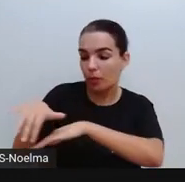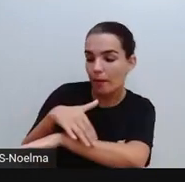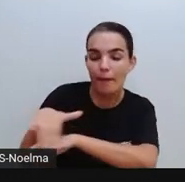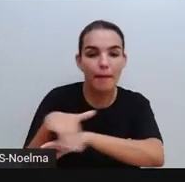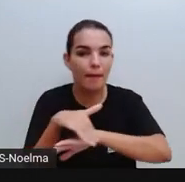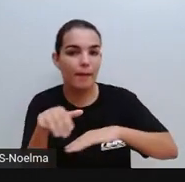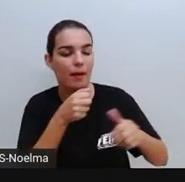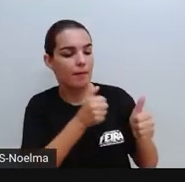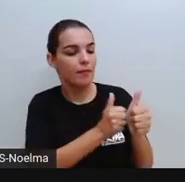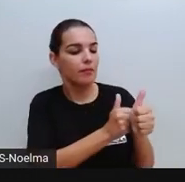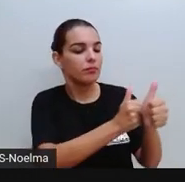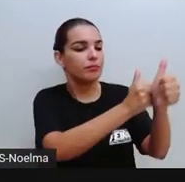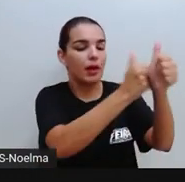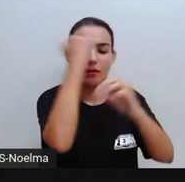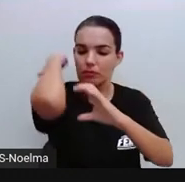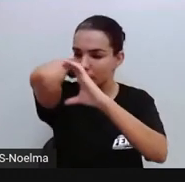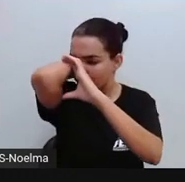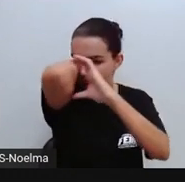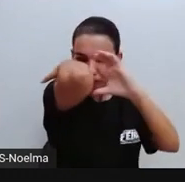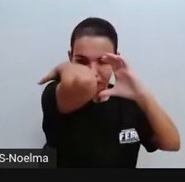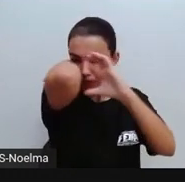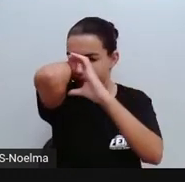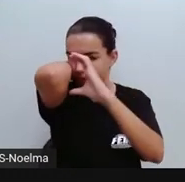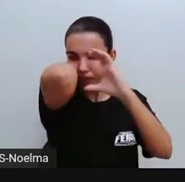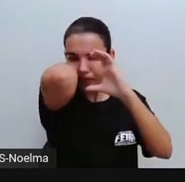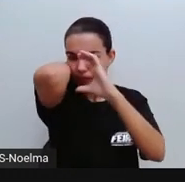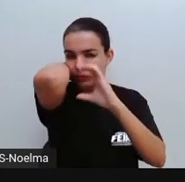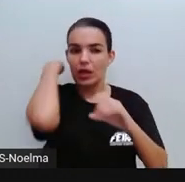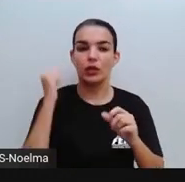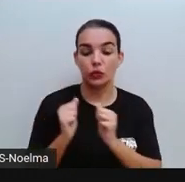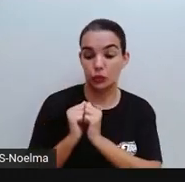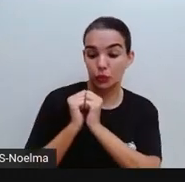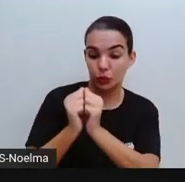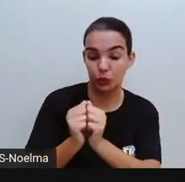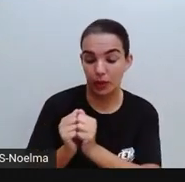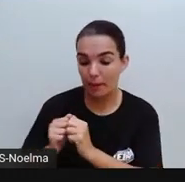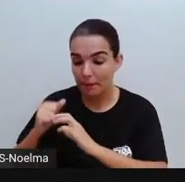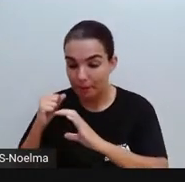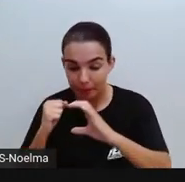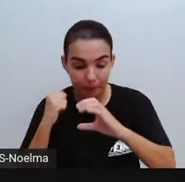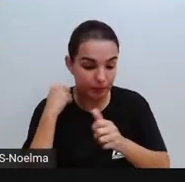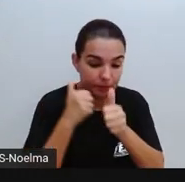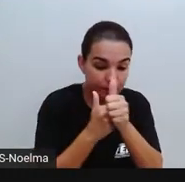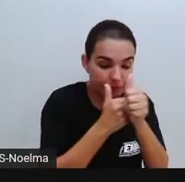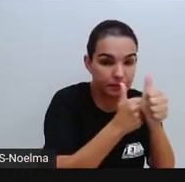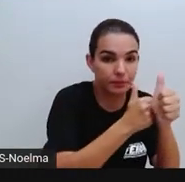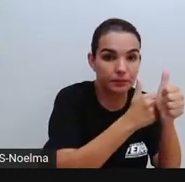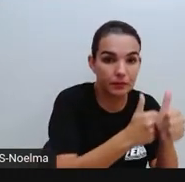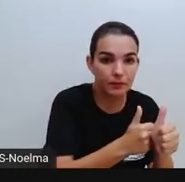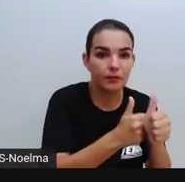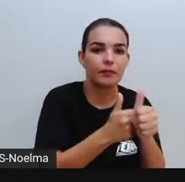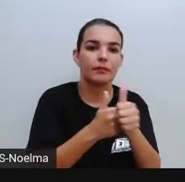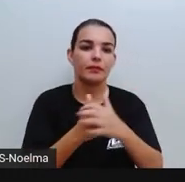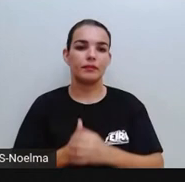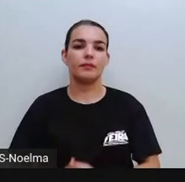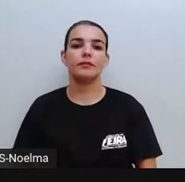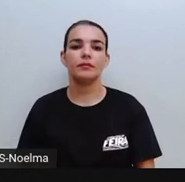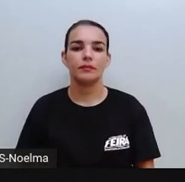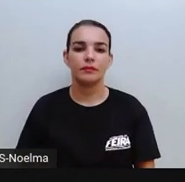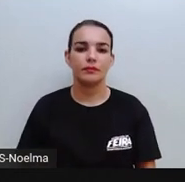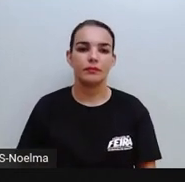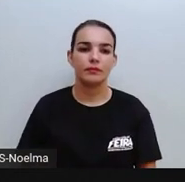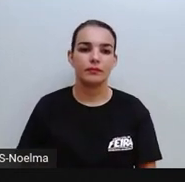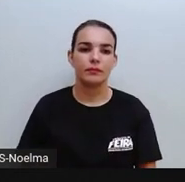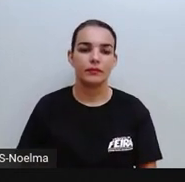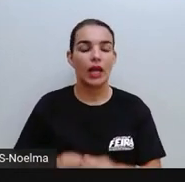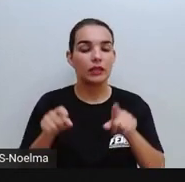repórter para gravar o filmar as reportagens ele não só acompanha o repórter